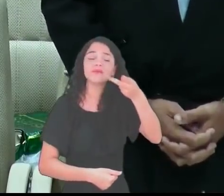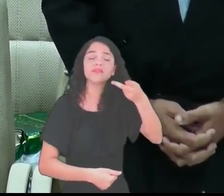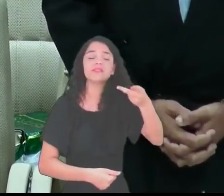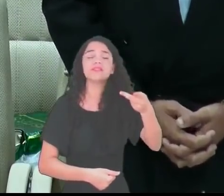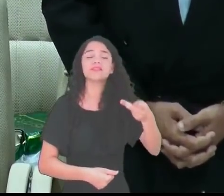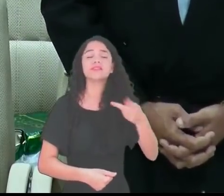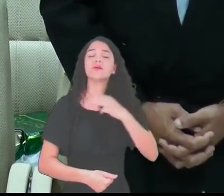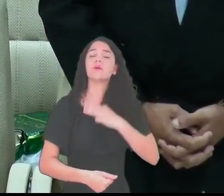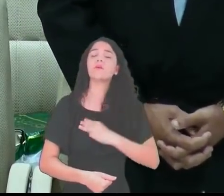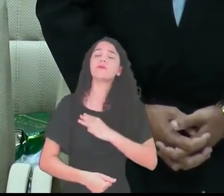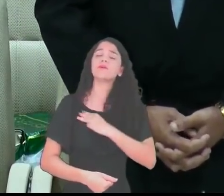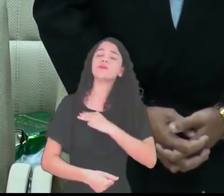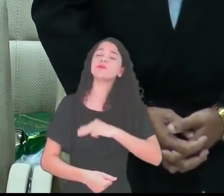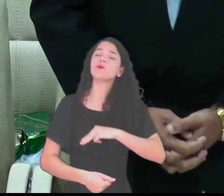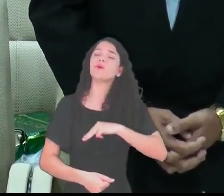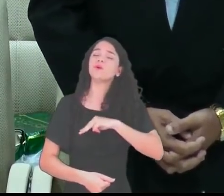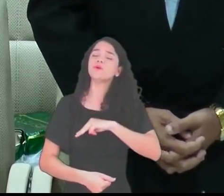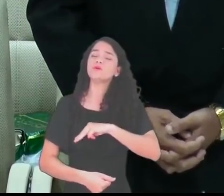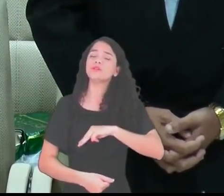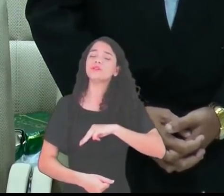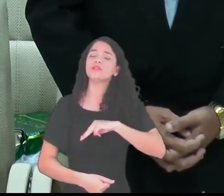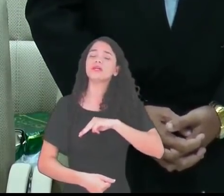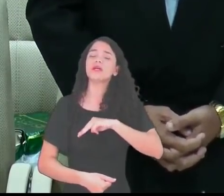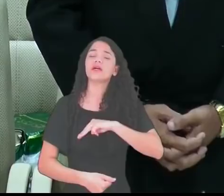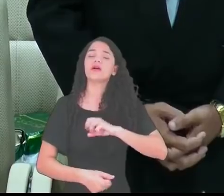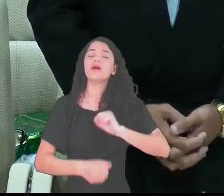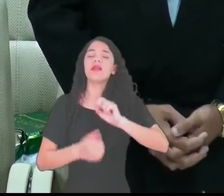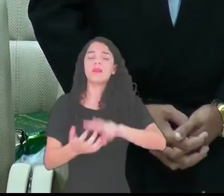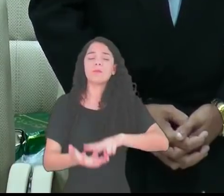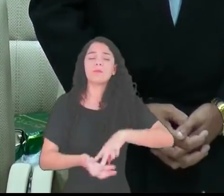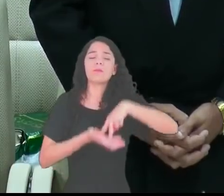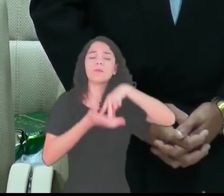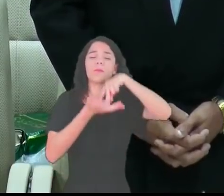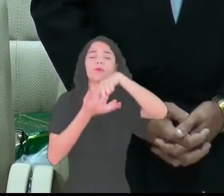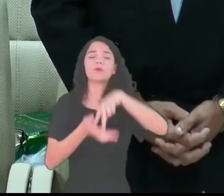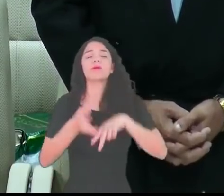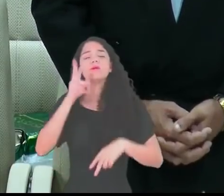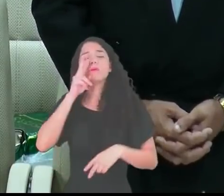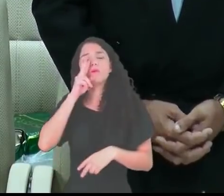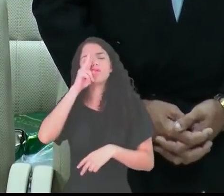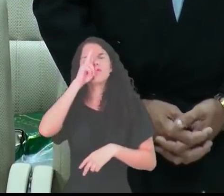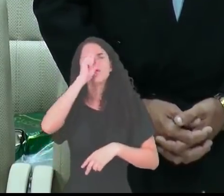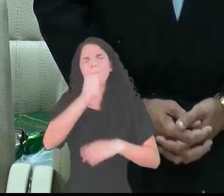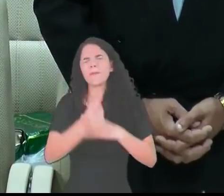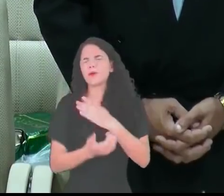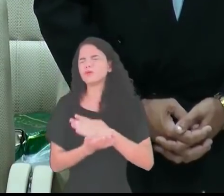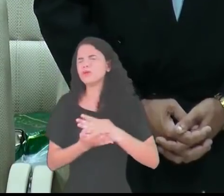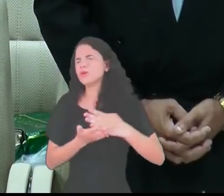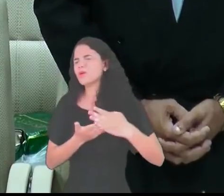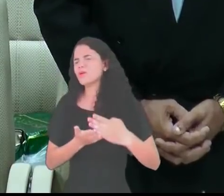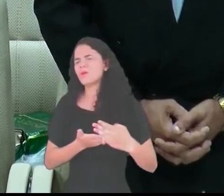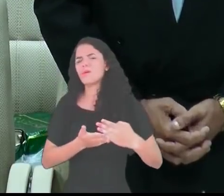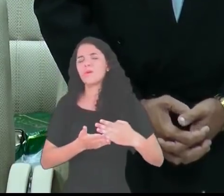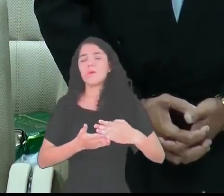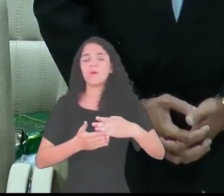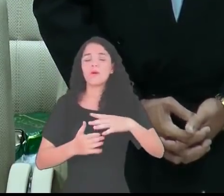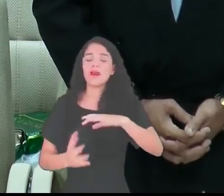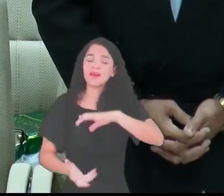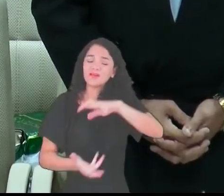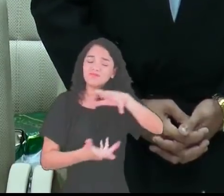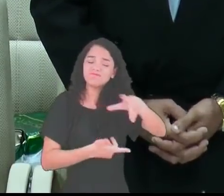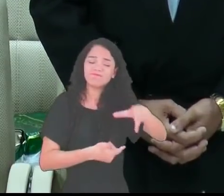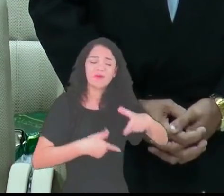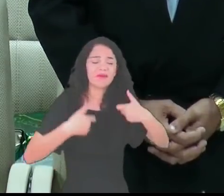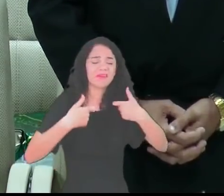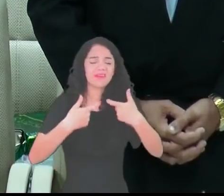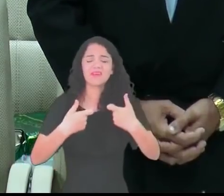os missionários, levanta e dá força para continuar nesta peleja aqui nesta terra. Nos despede em paz